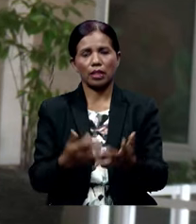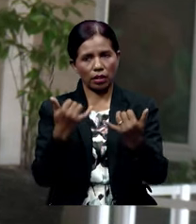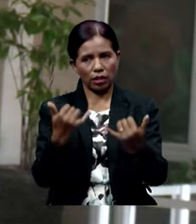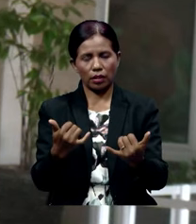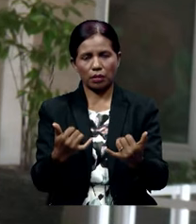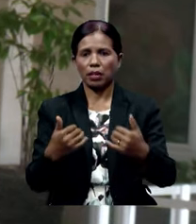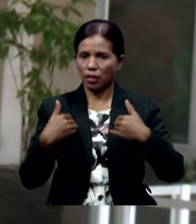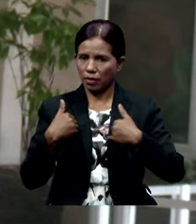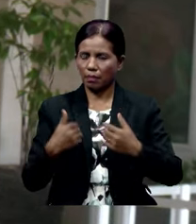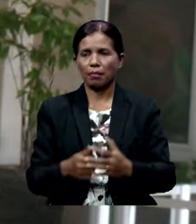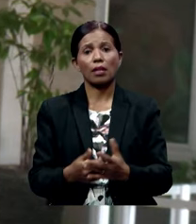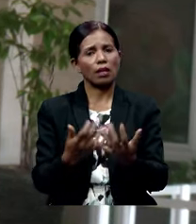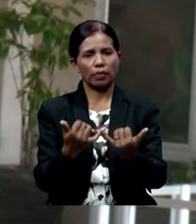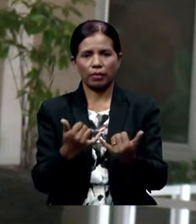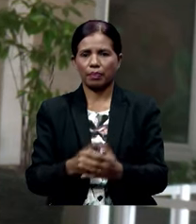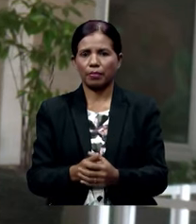aqui agora